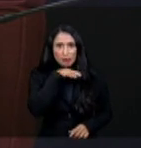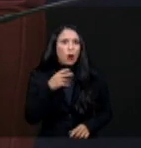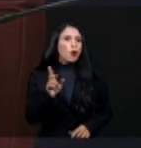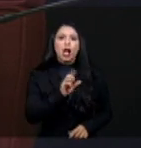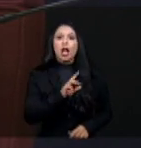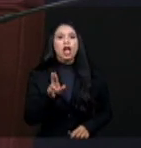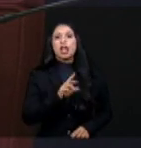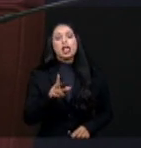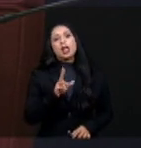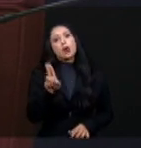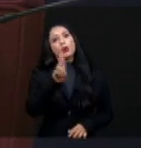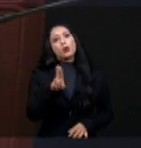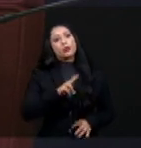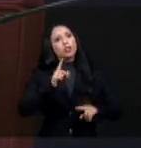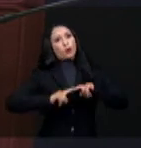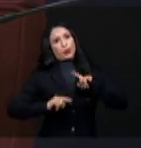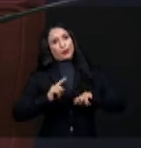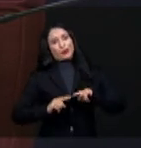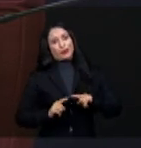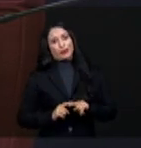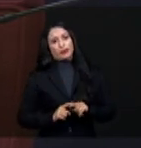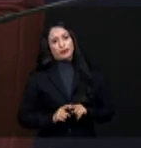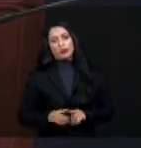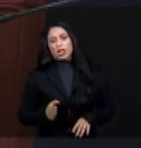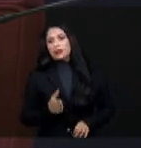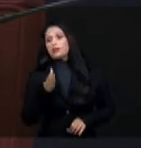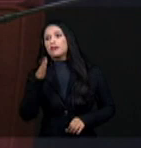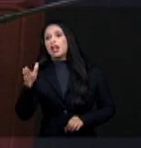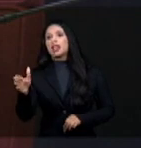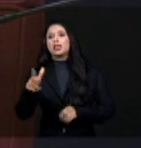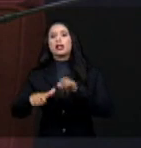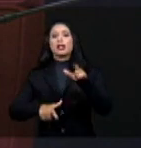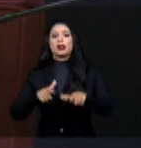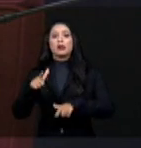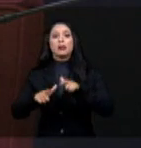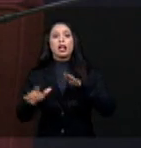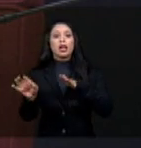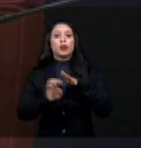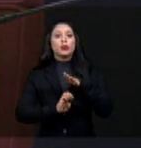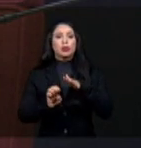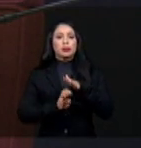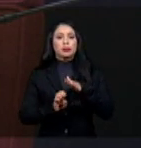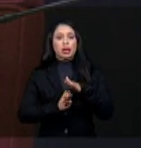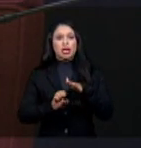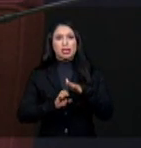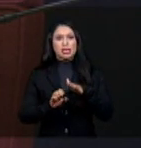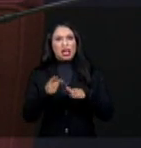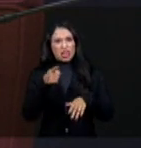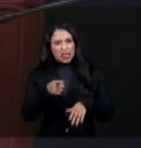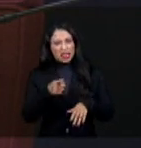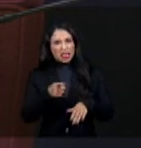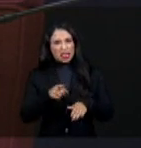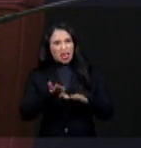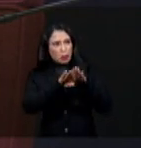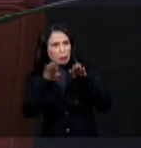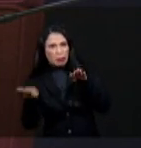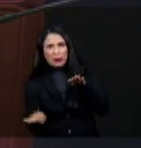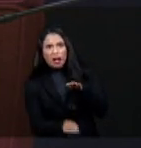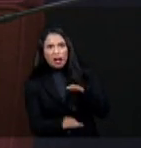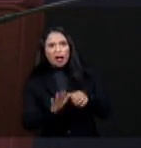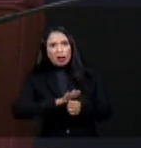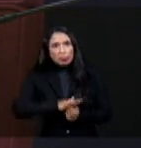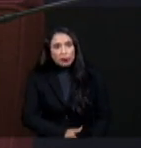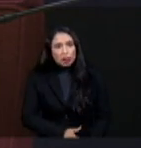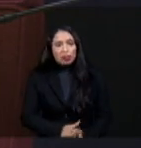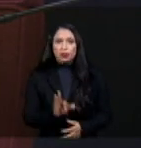e para trabalhar no local numa empresa seja no sistema financeiro que trate de forma desigual as pessoas eles não